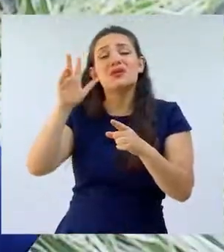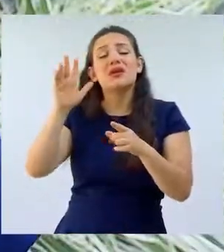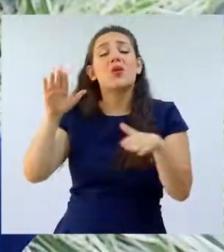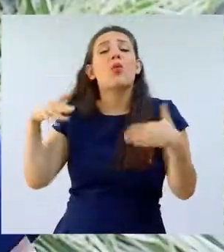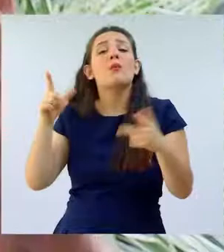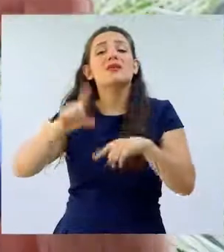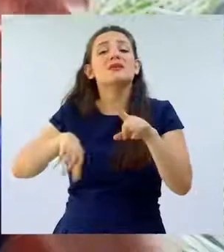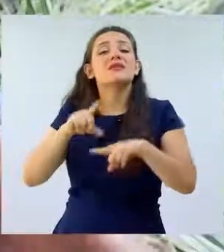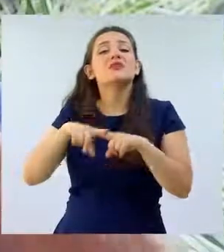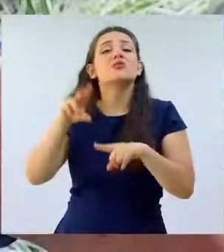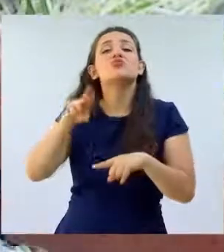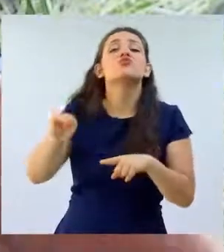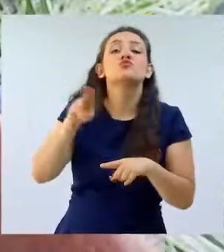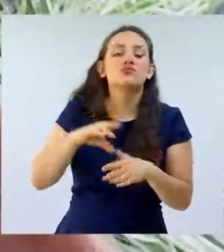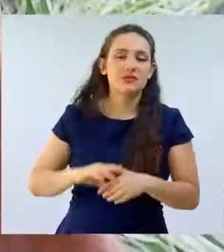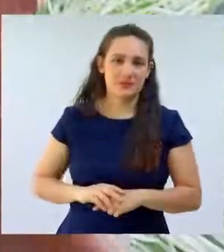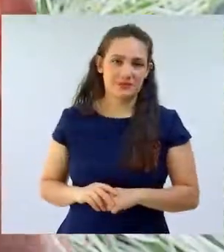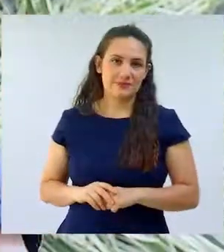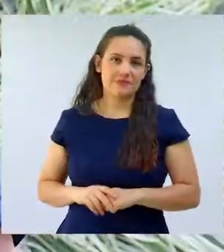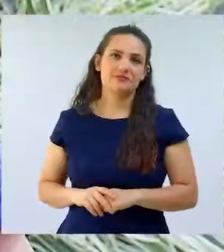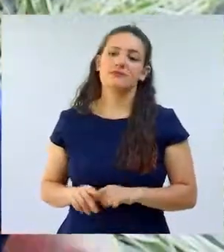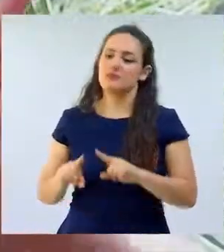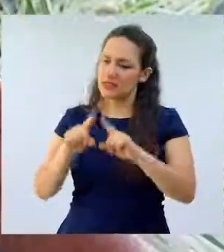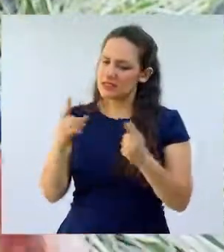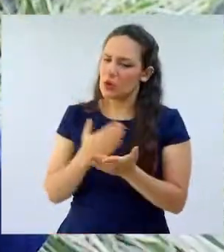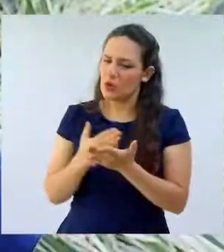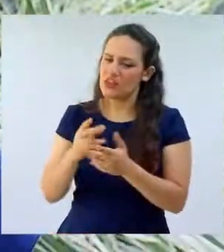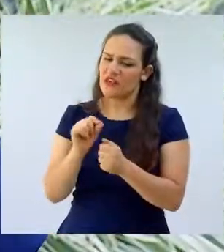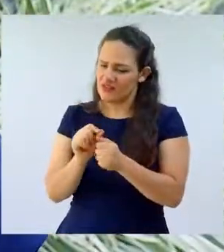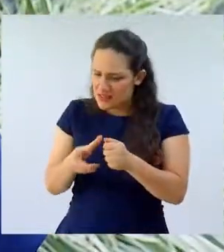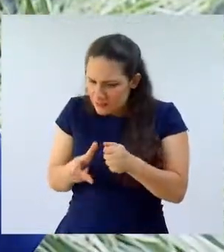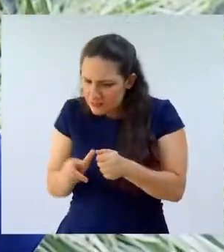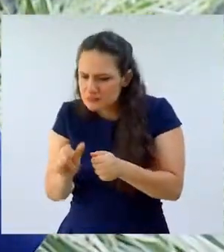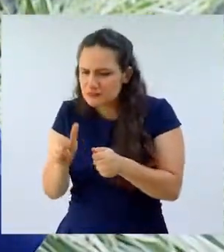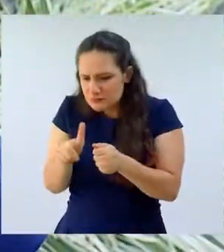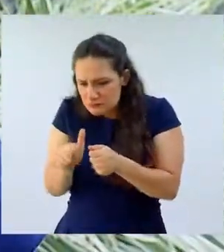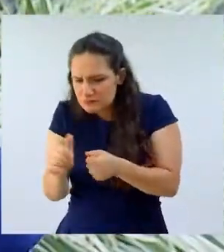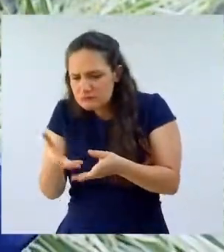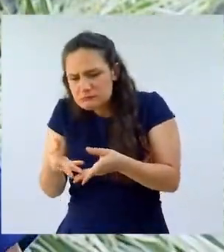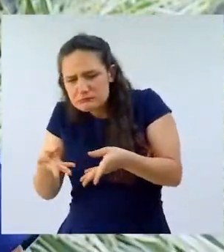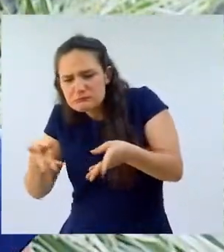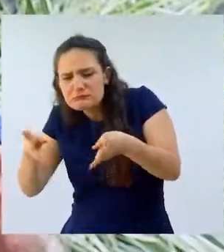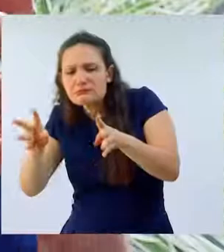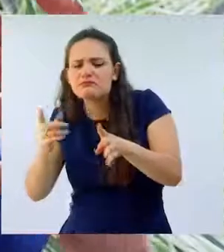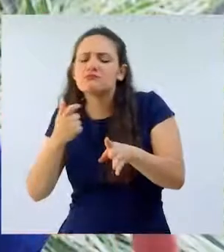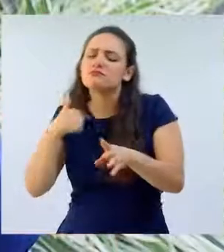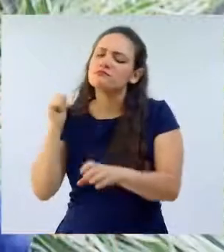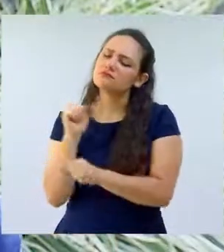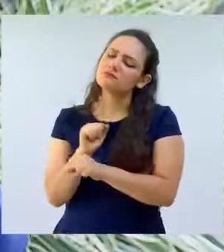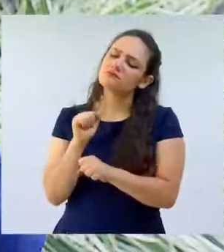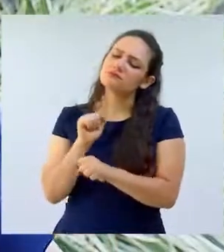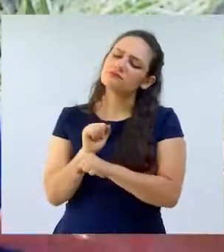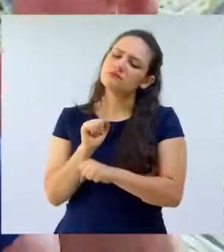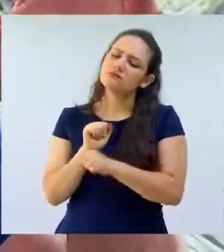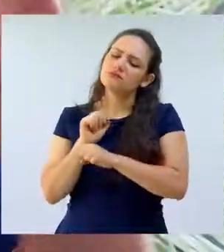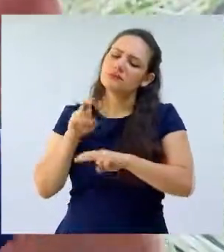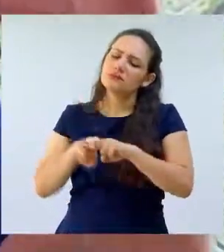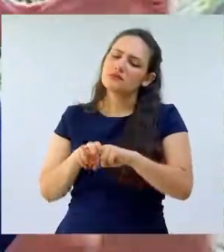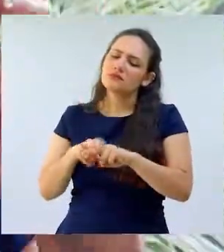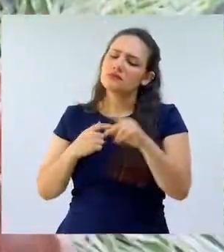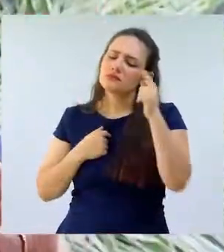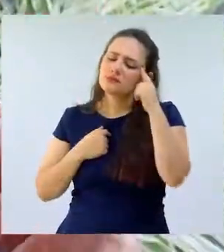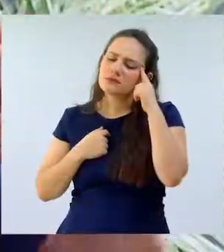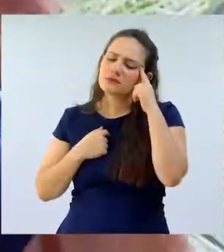material que eu ia usar para ficar leve, e eu consegui a modelagem para dar leveza, né? Aí eu sentado umas 2 horas da manhã,